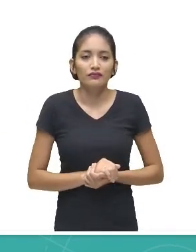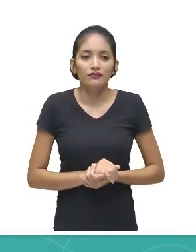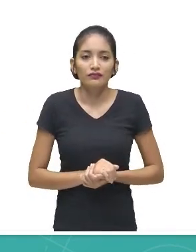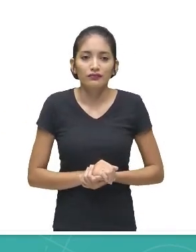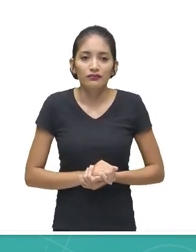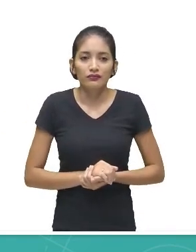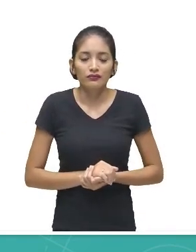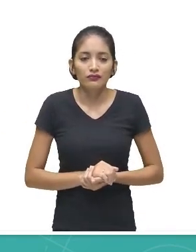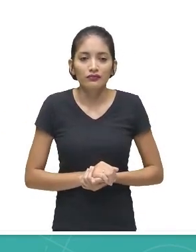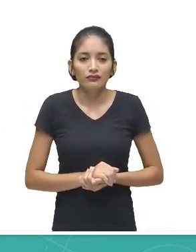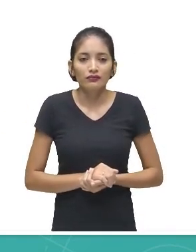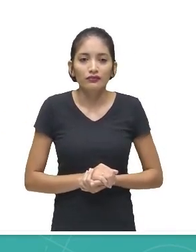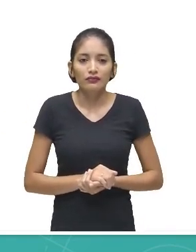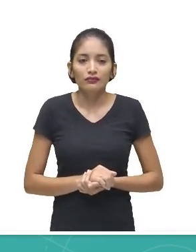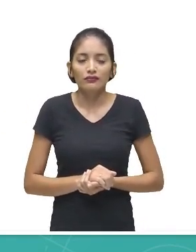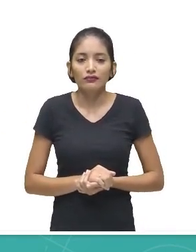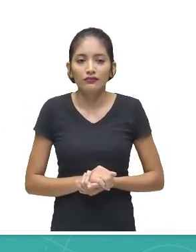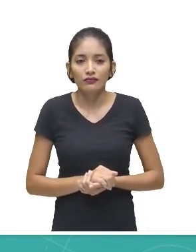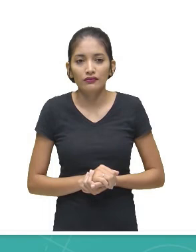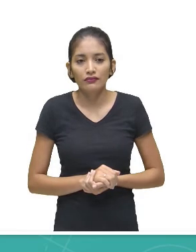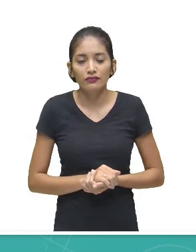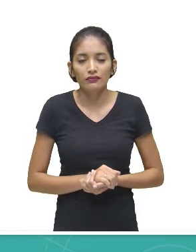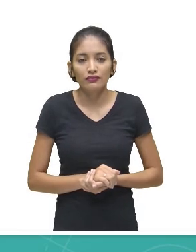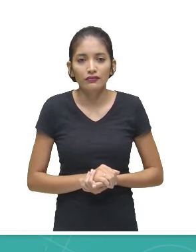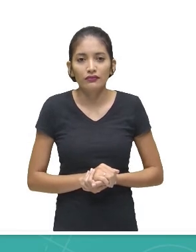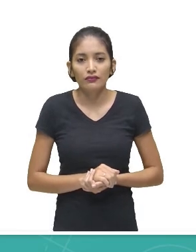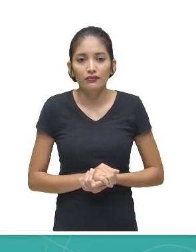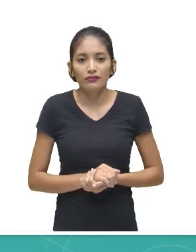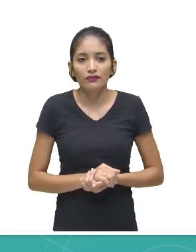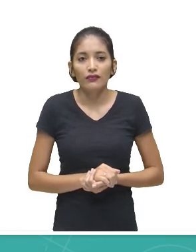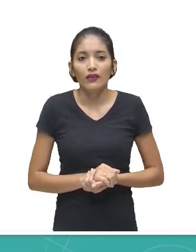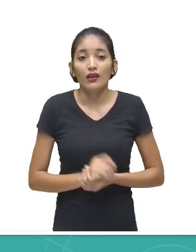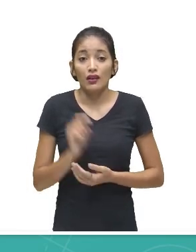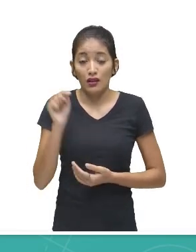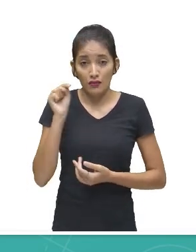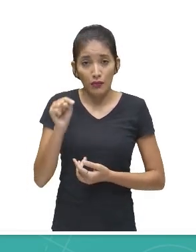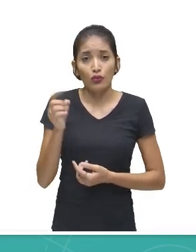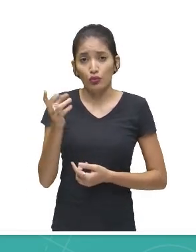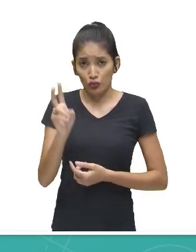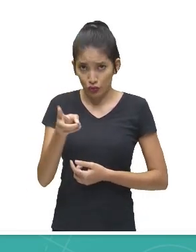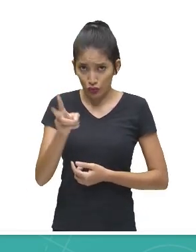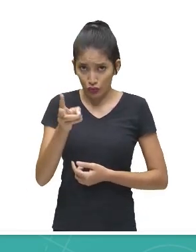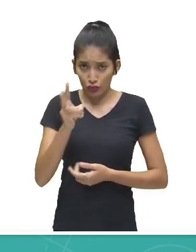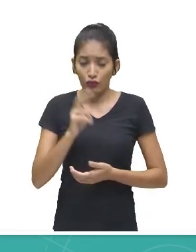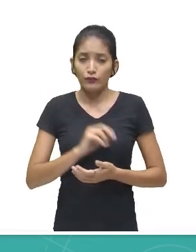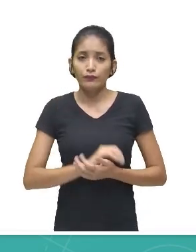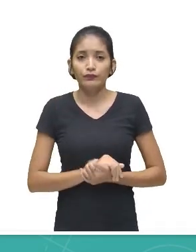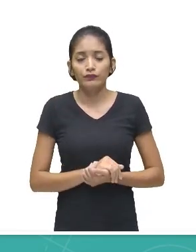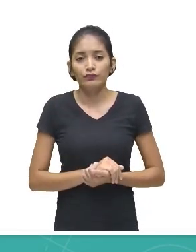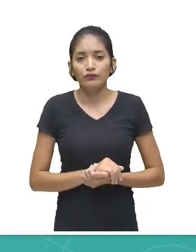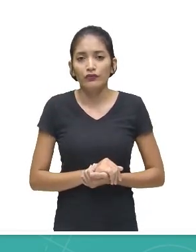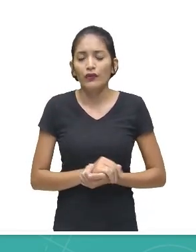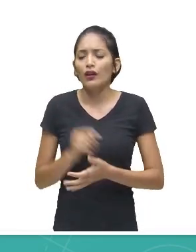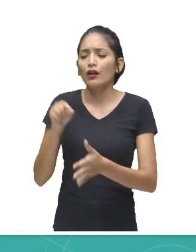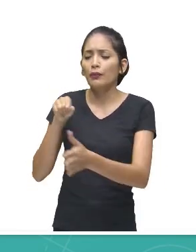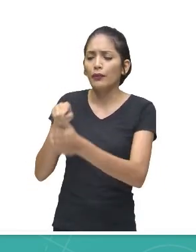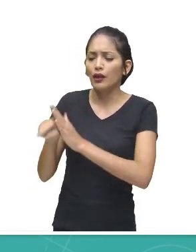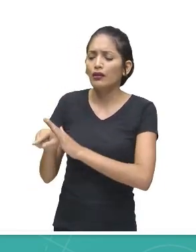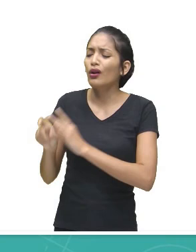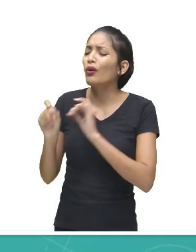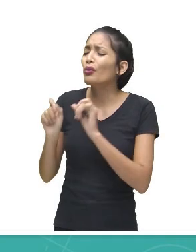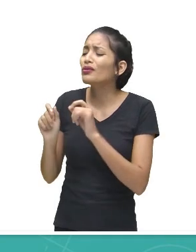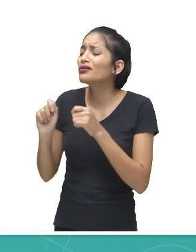E aí, o que acontece? Eu tenho um ponto seguido e aí ela pergunta para ele, né? O que